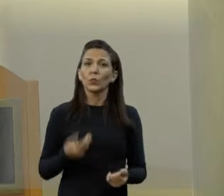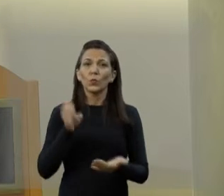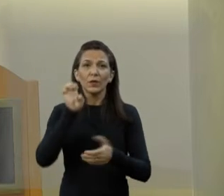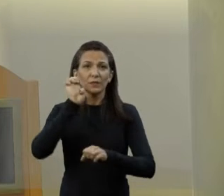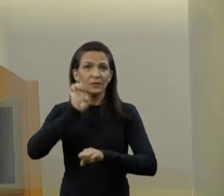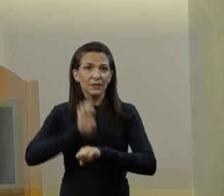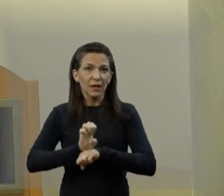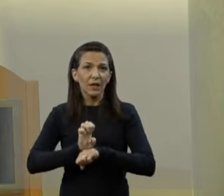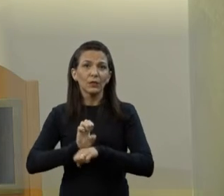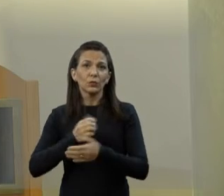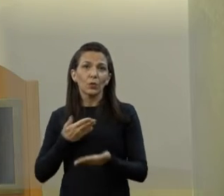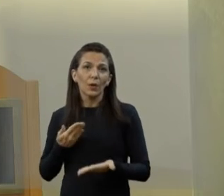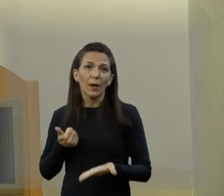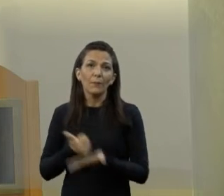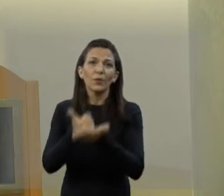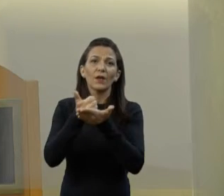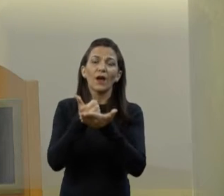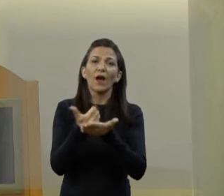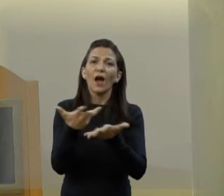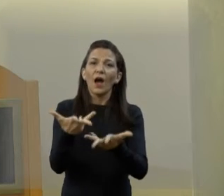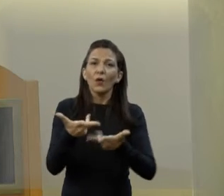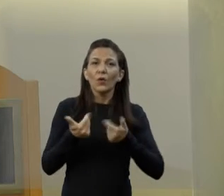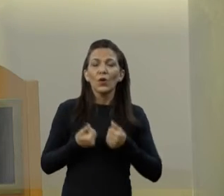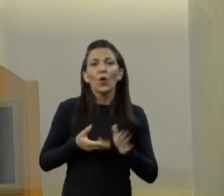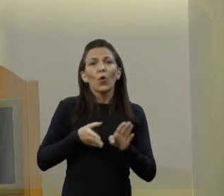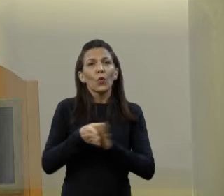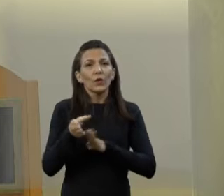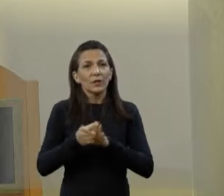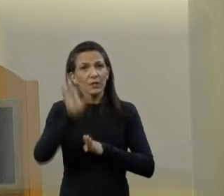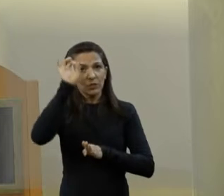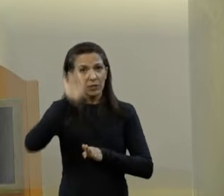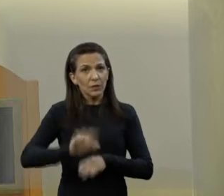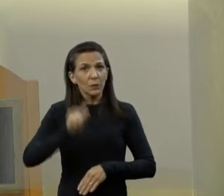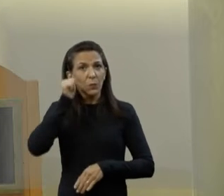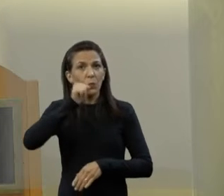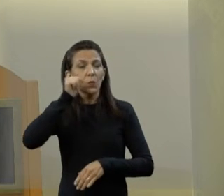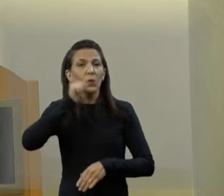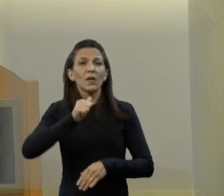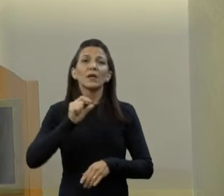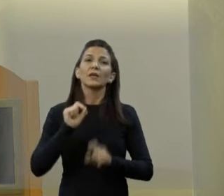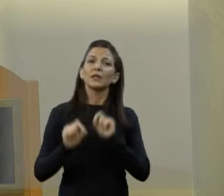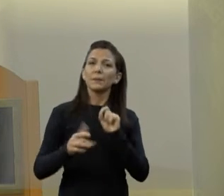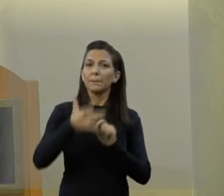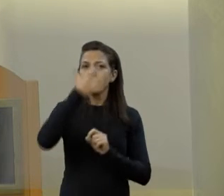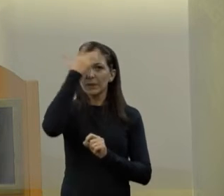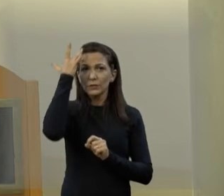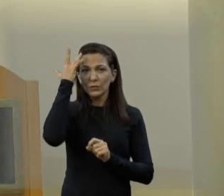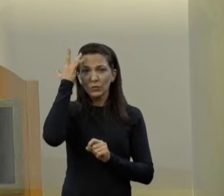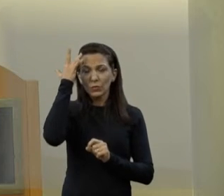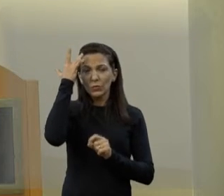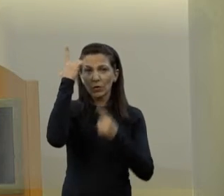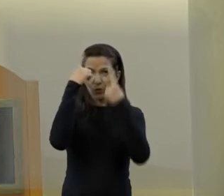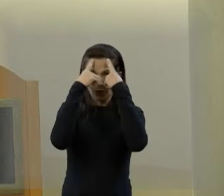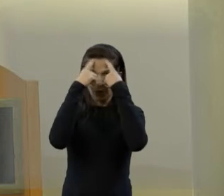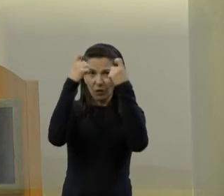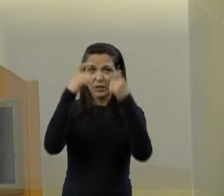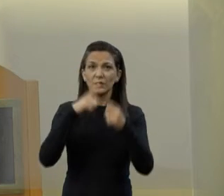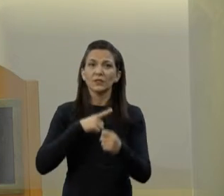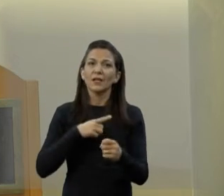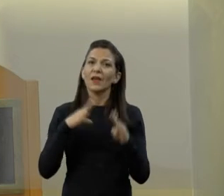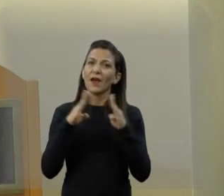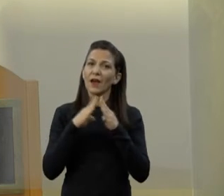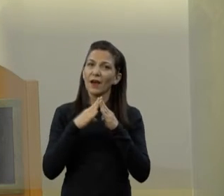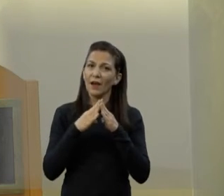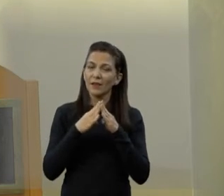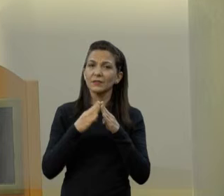para acolher orientar e buscar garantir os direitos das mulheres que sofrem com a violência doméstica e que